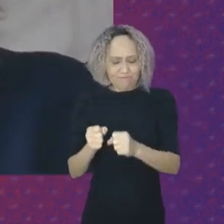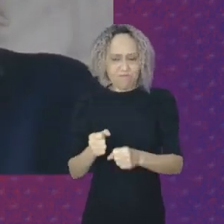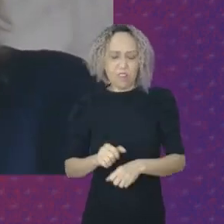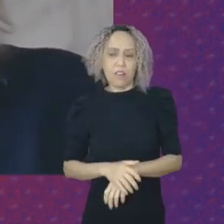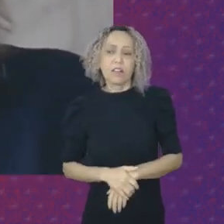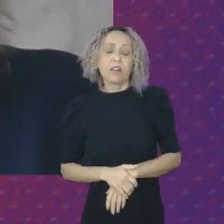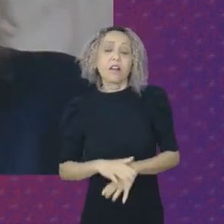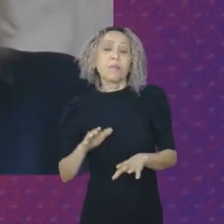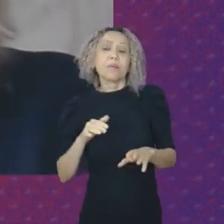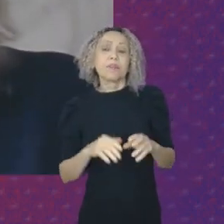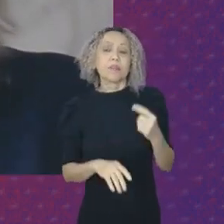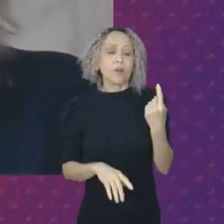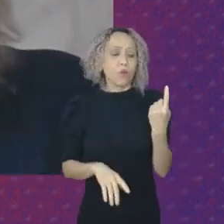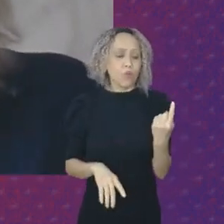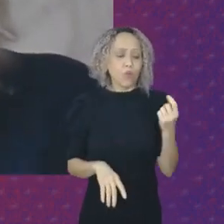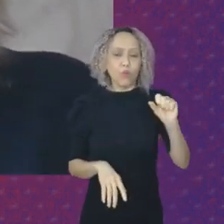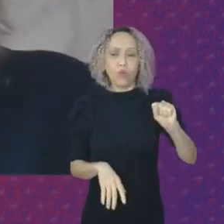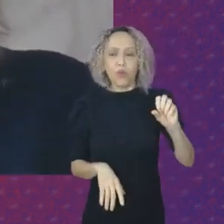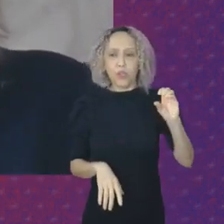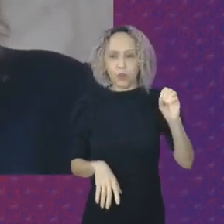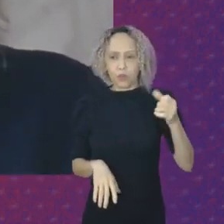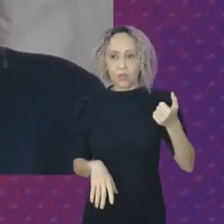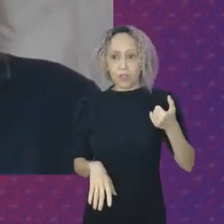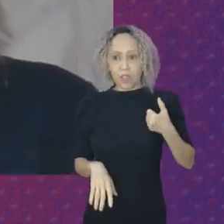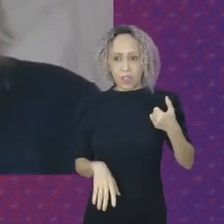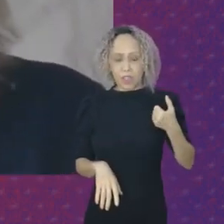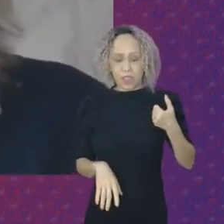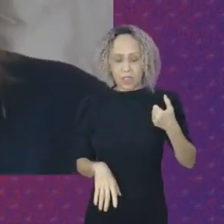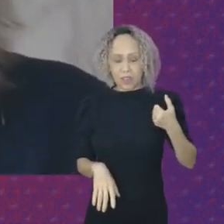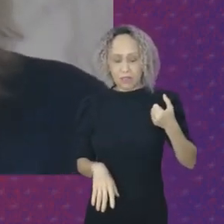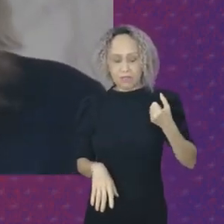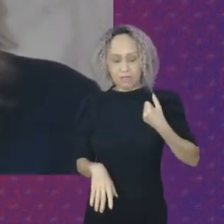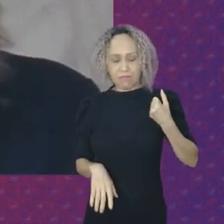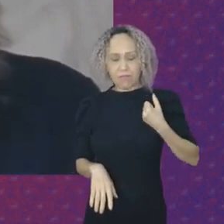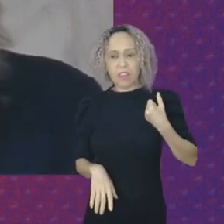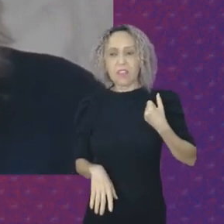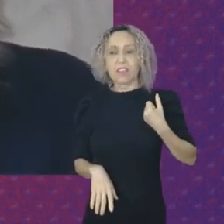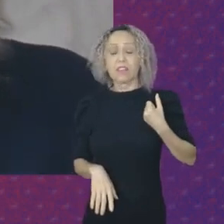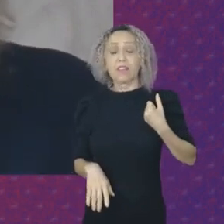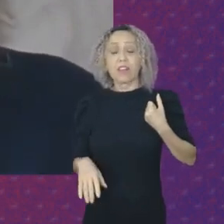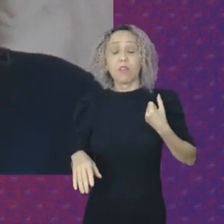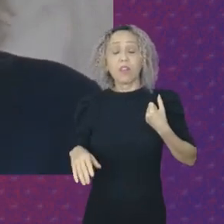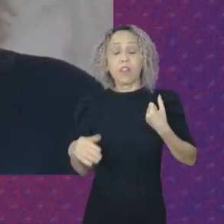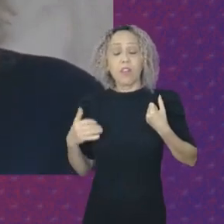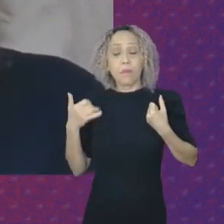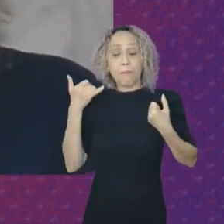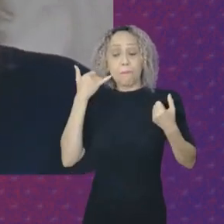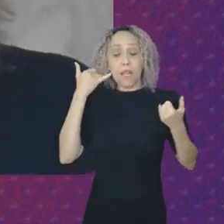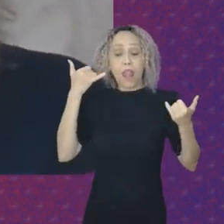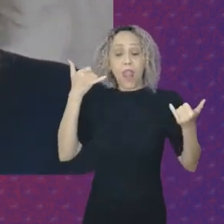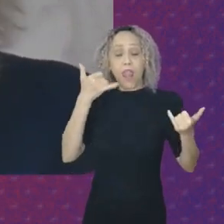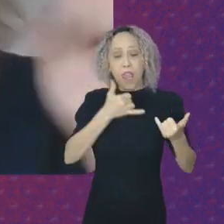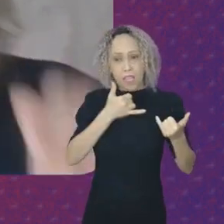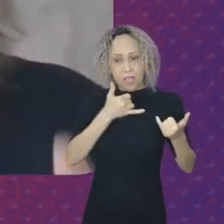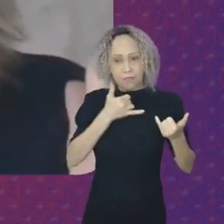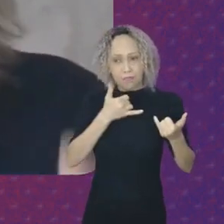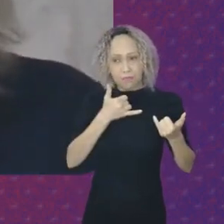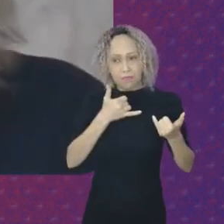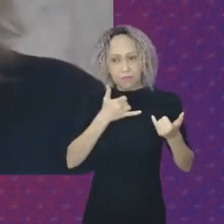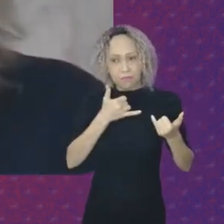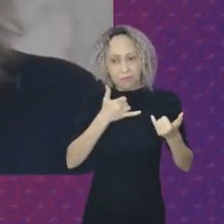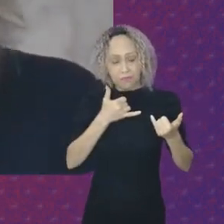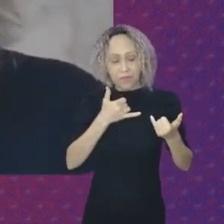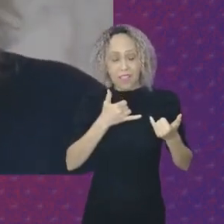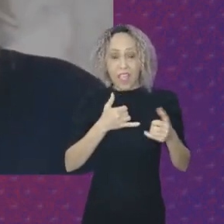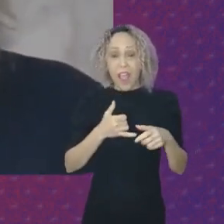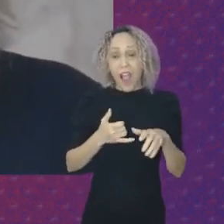DISC 180, que agora é o Ligue 180. Bom, primeiro, O Disque 180, agora